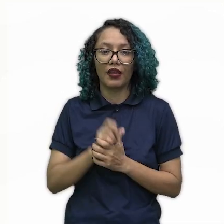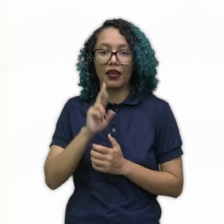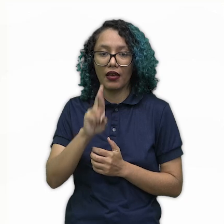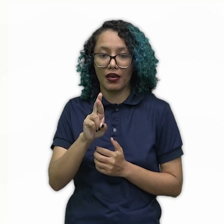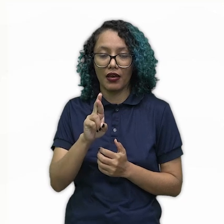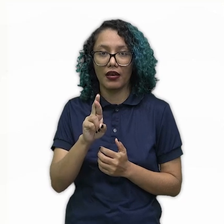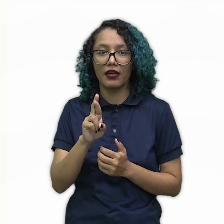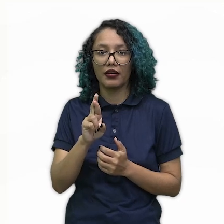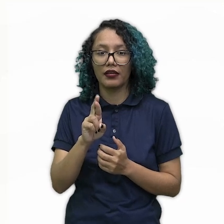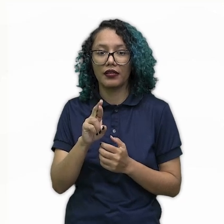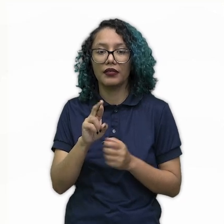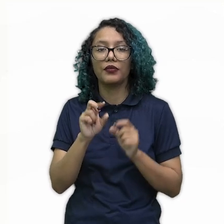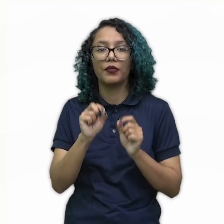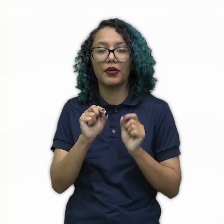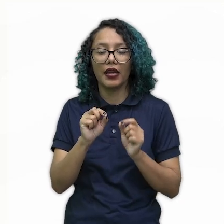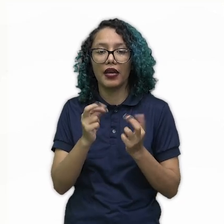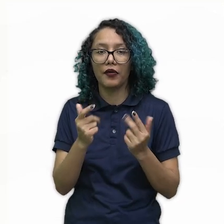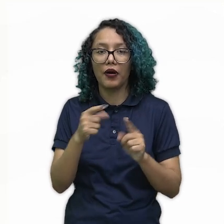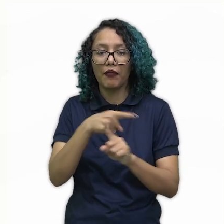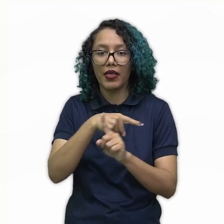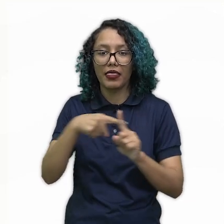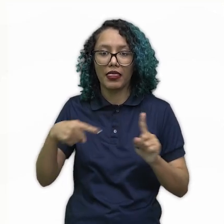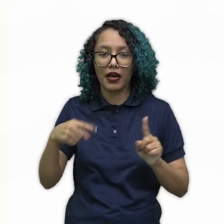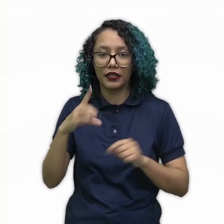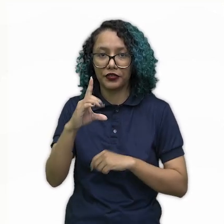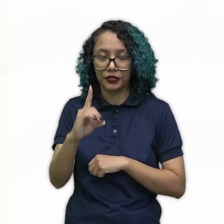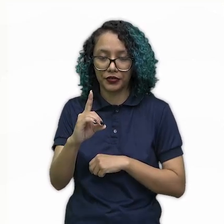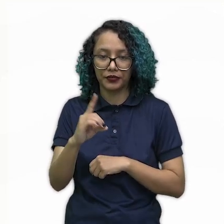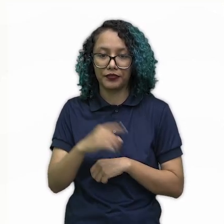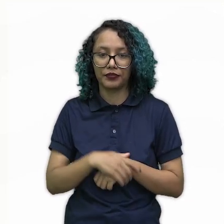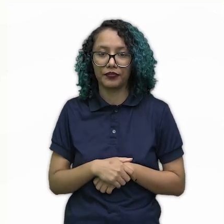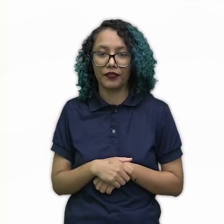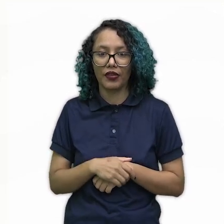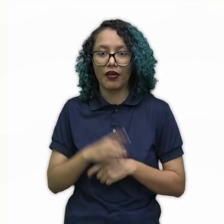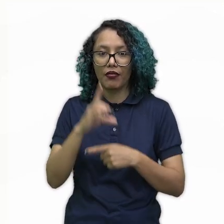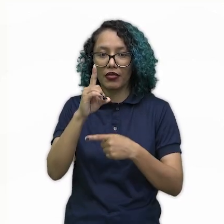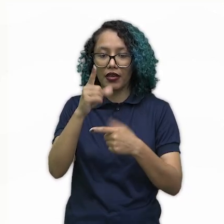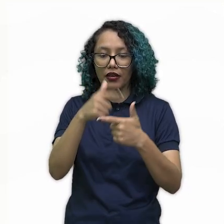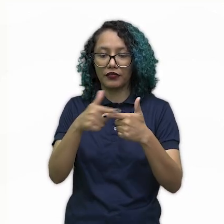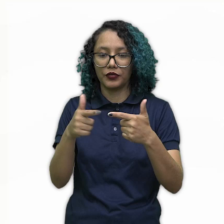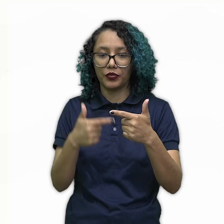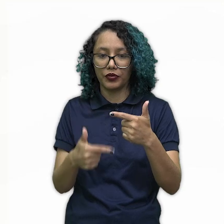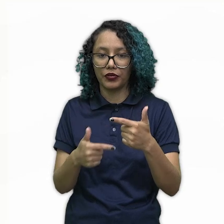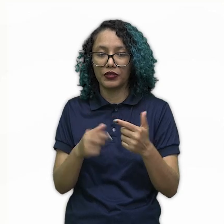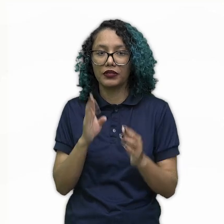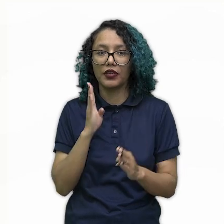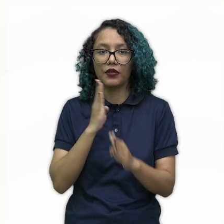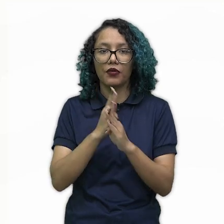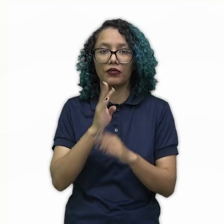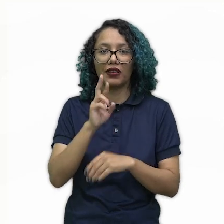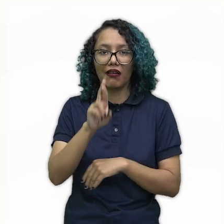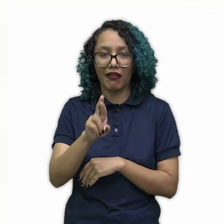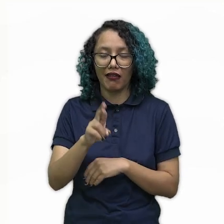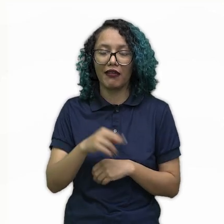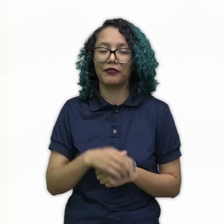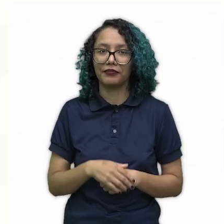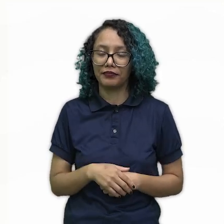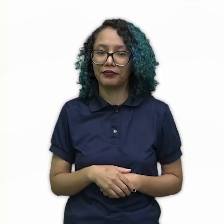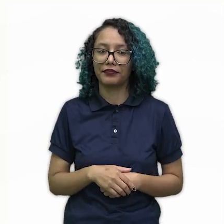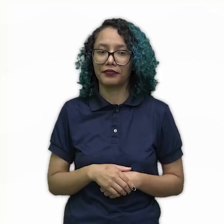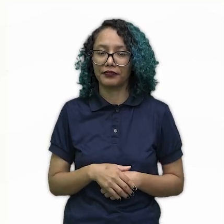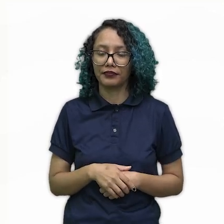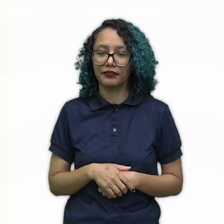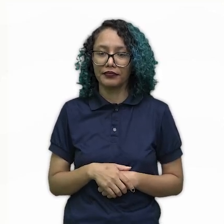a metade do meu diâmetro, tá? Então, o meu diâmetro, se eu dividir ele por 2, eu tenho ali a medida do meu